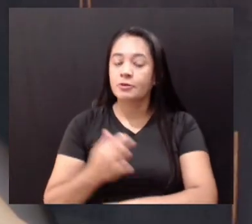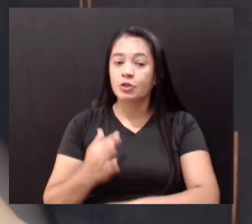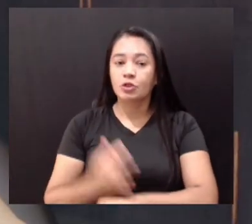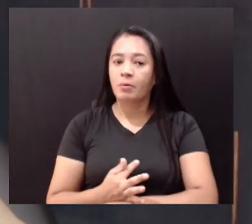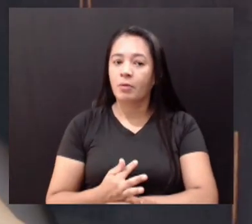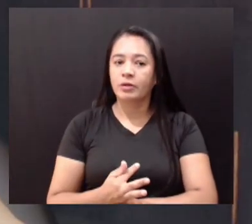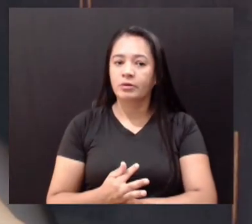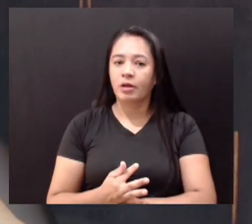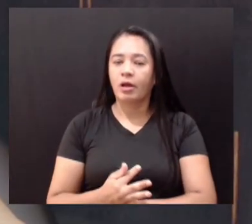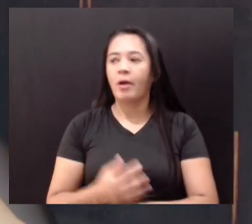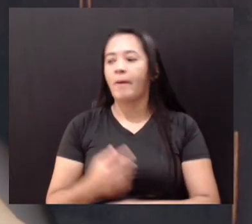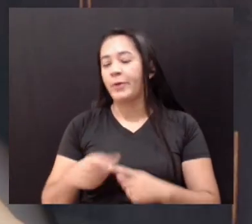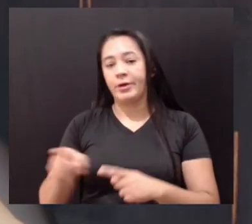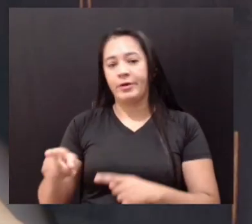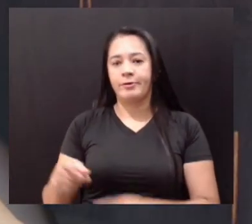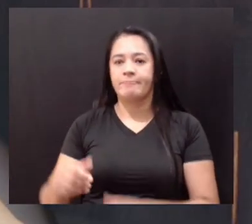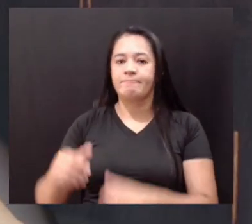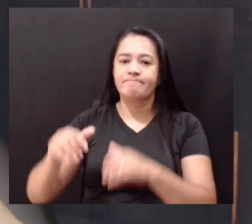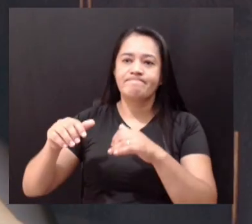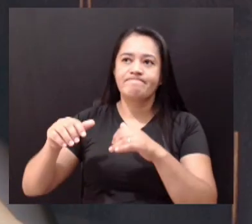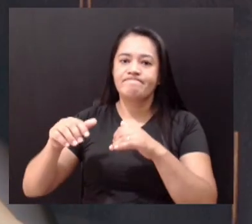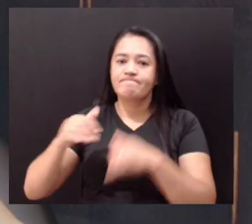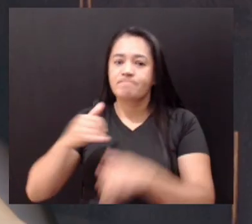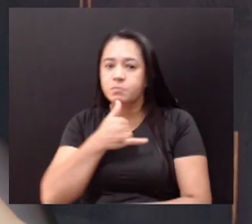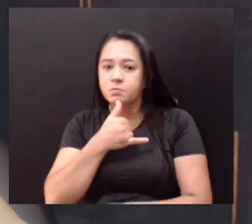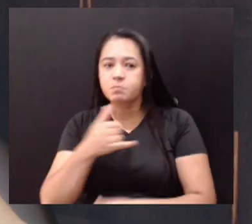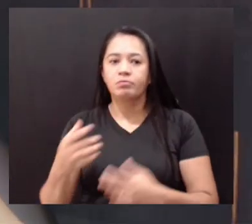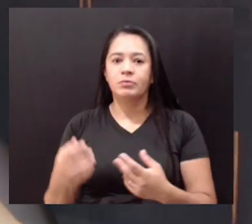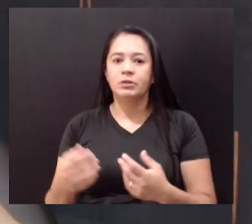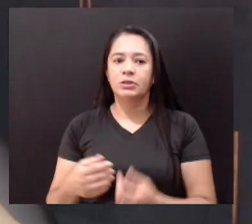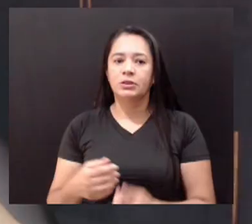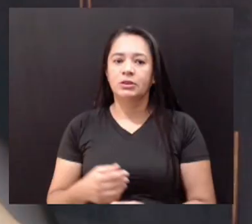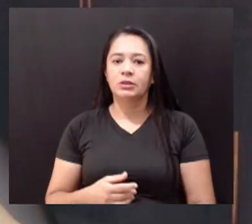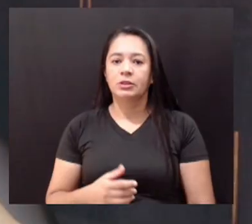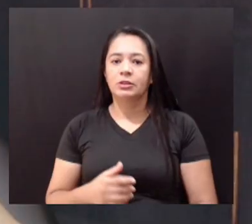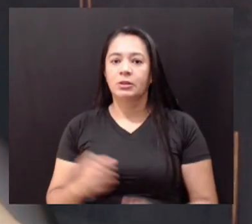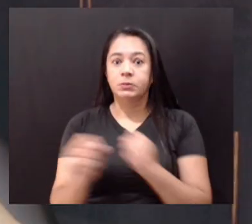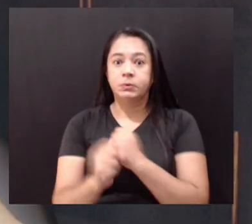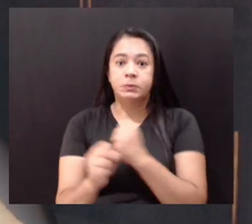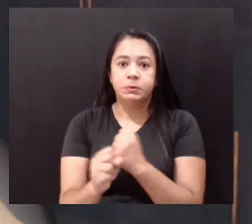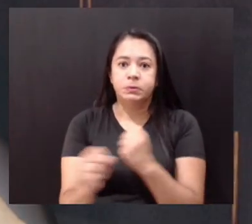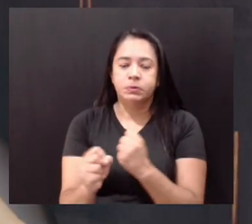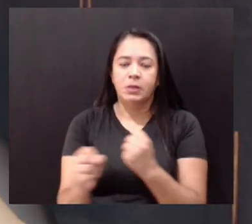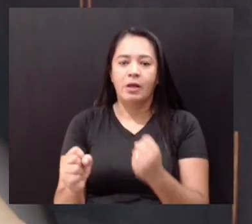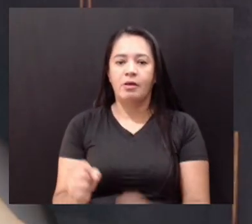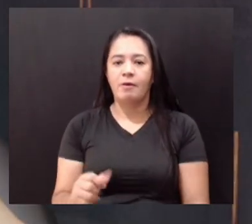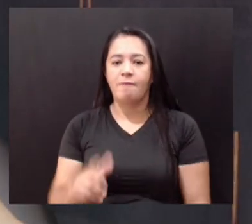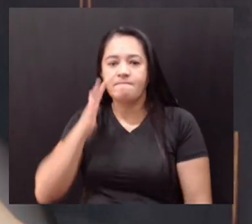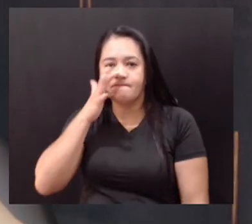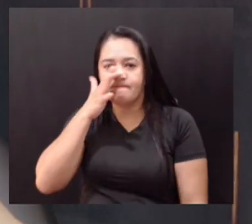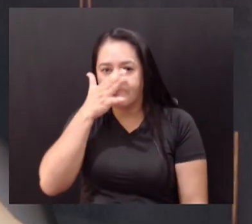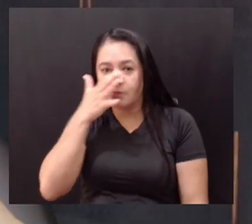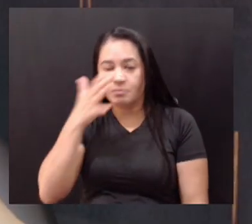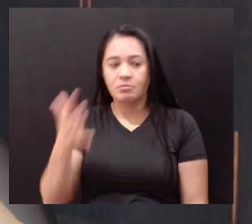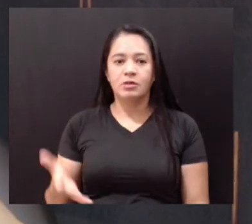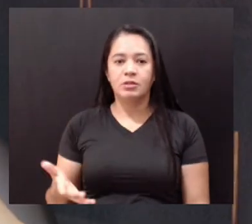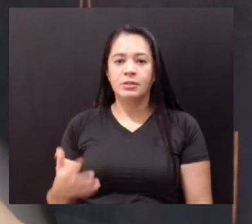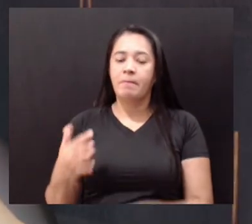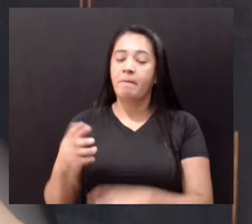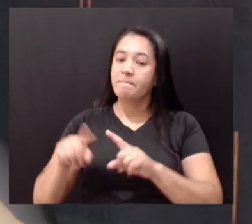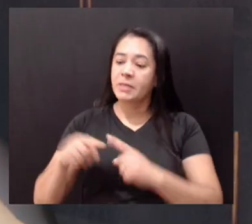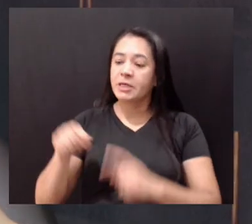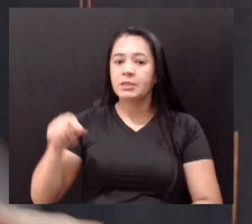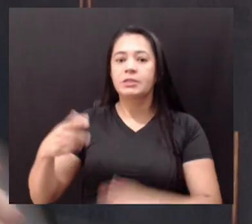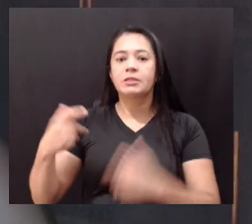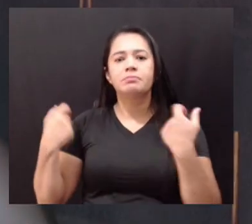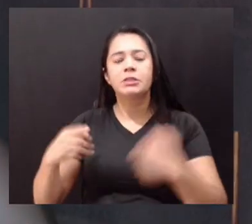frustração, né, implica às vezes uma crise de birra de uma criança, né, deles terem que suportar aquilo, conduzir